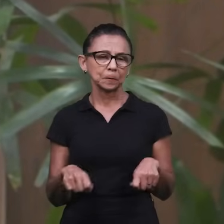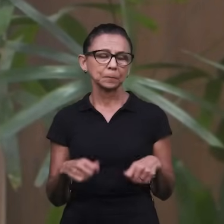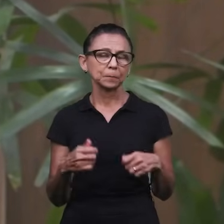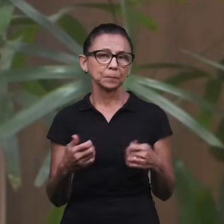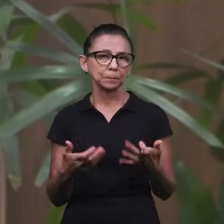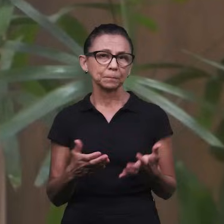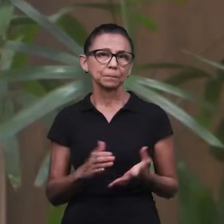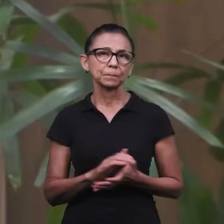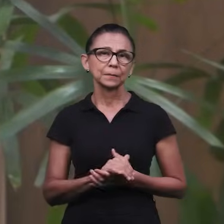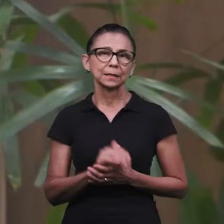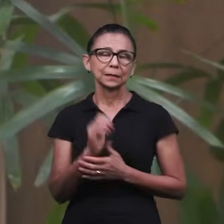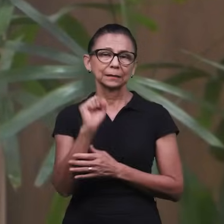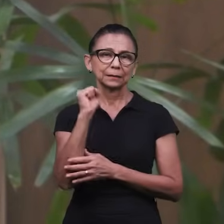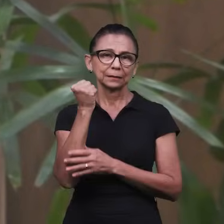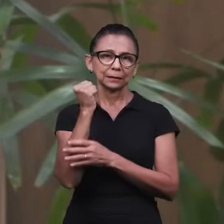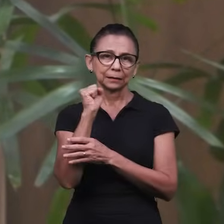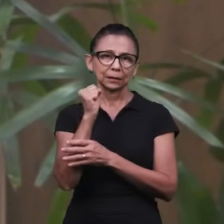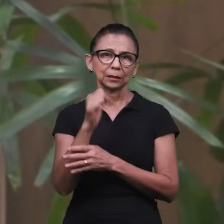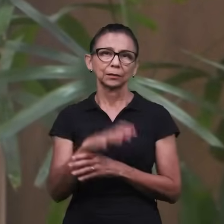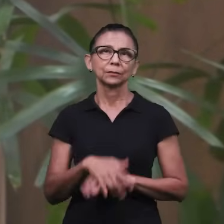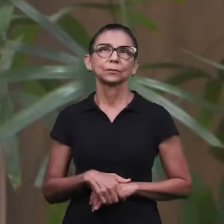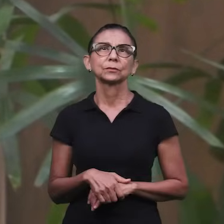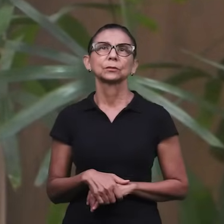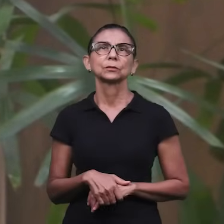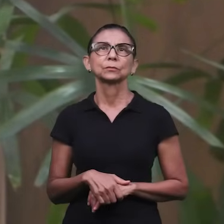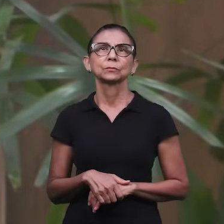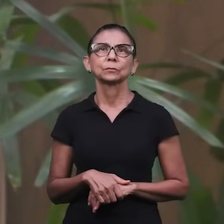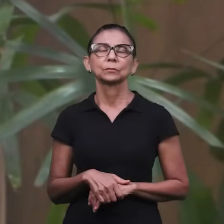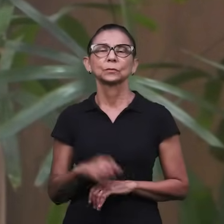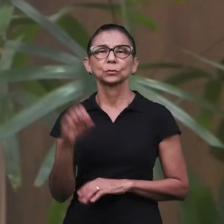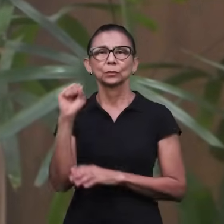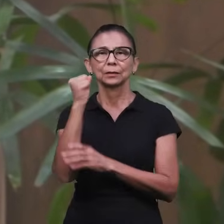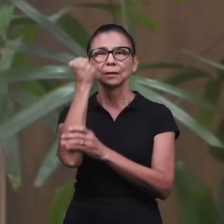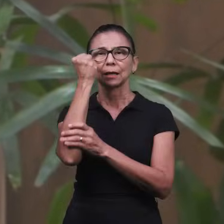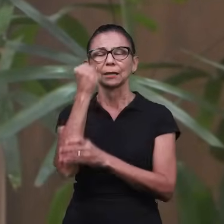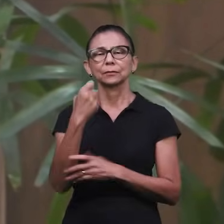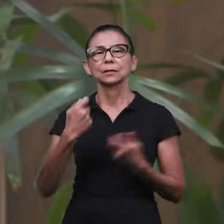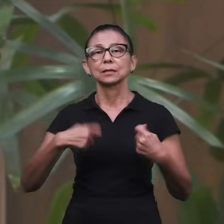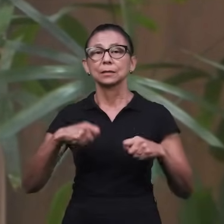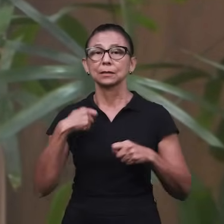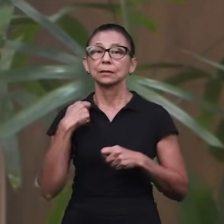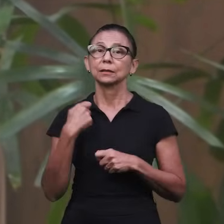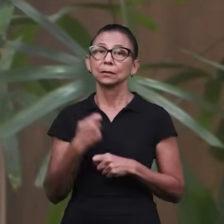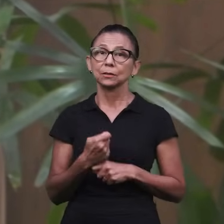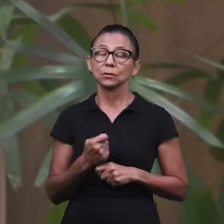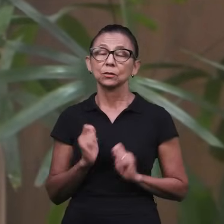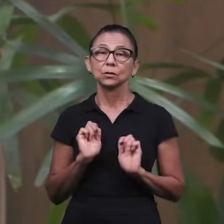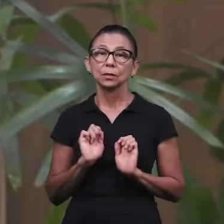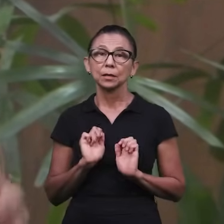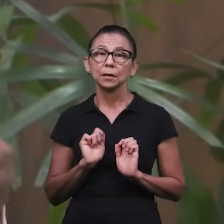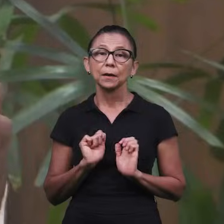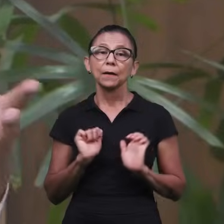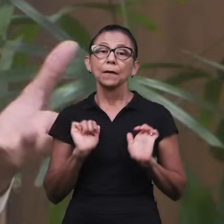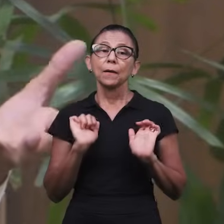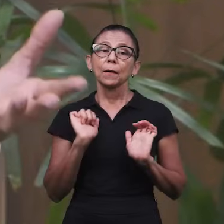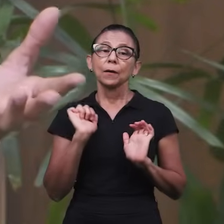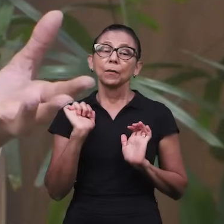agrava a condição, né? E necessita de muito mais intervenção, muito mais cuidado. É muito frequente